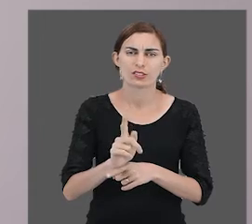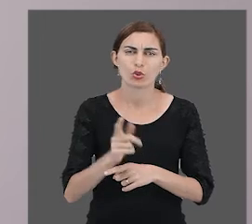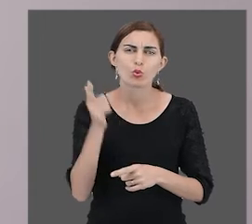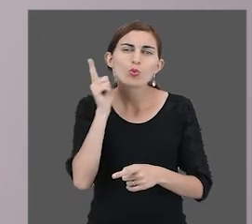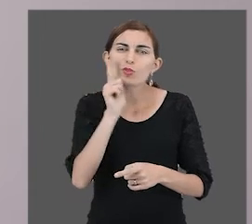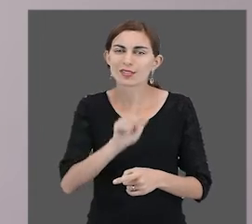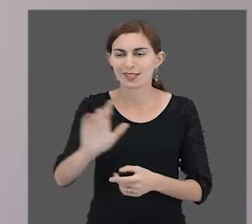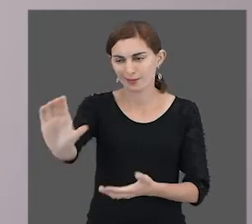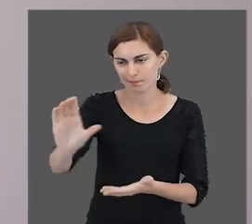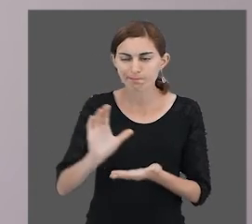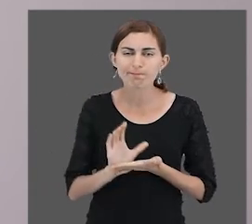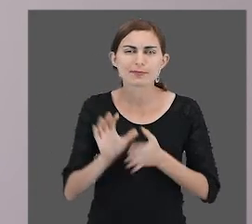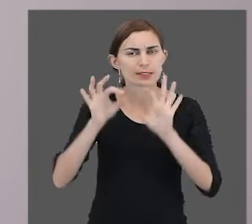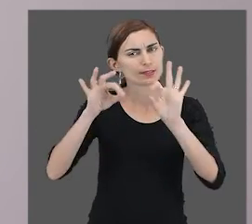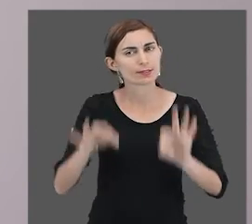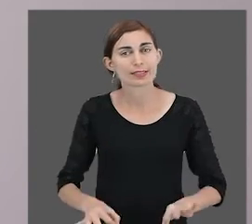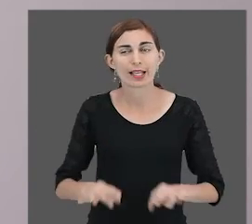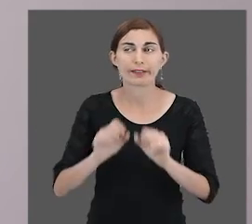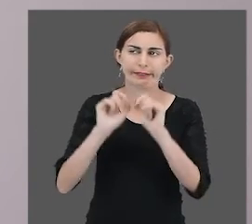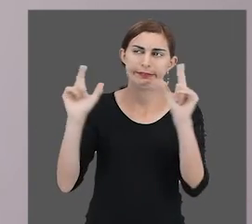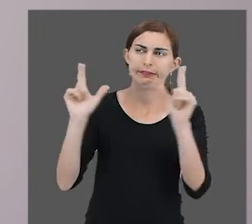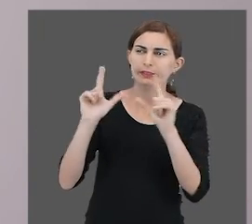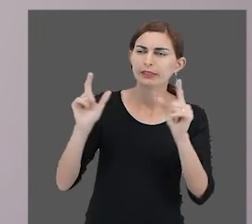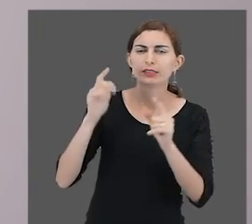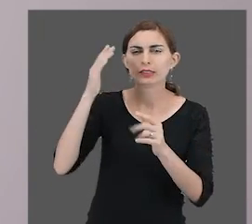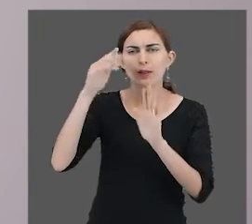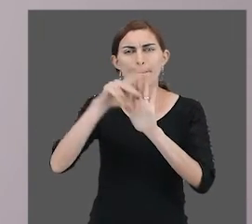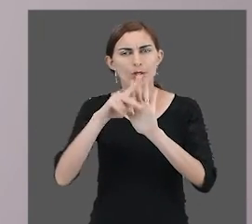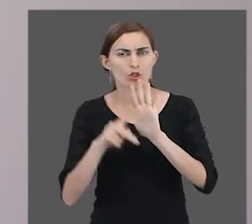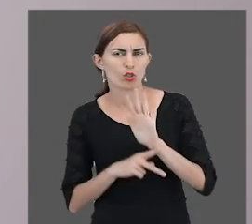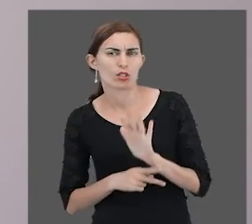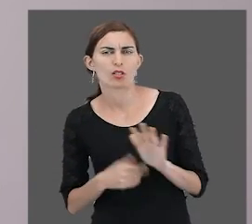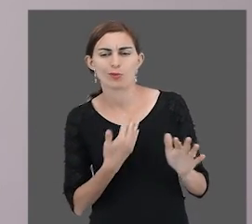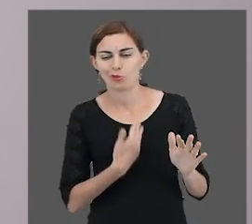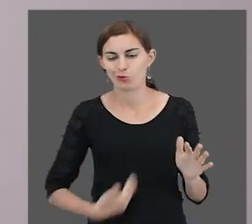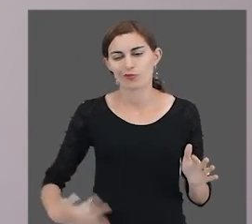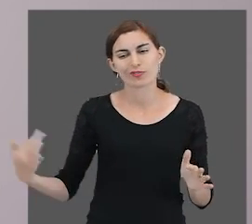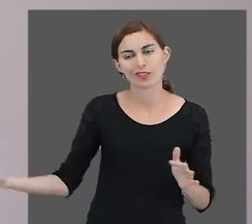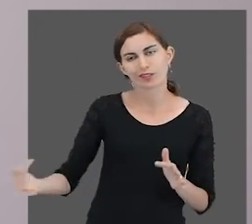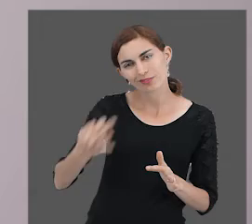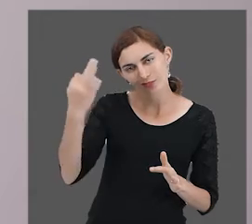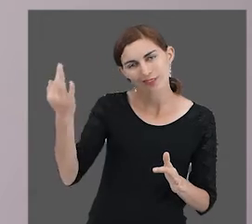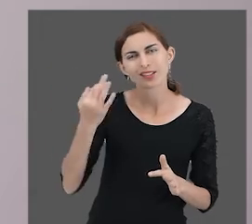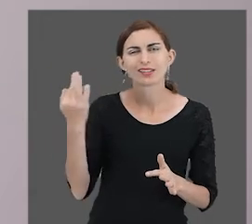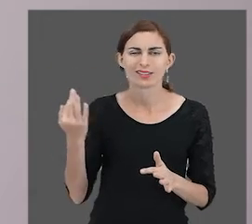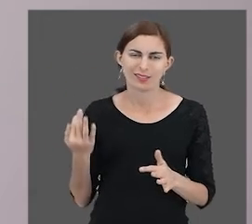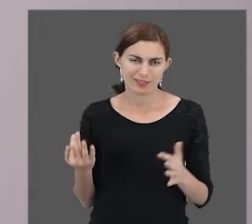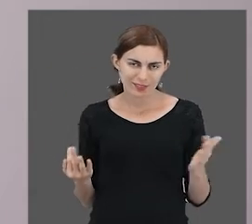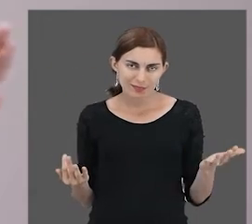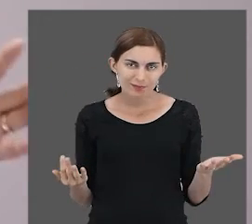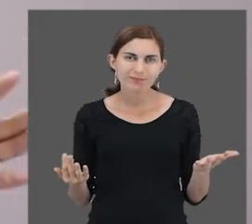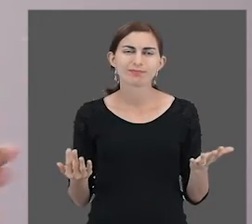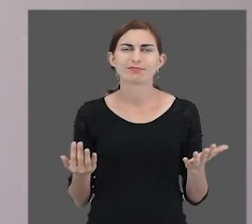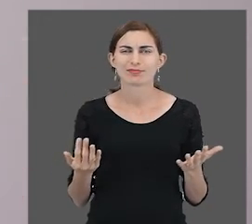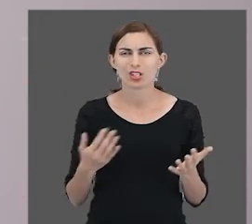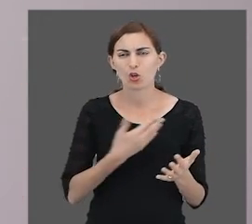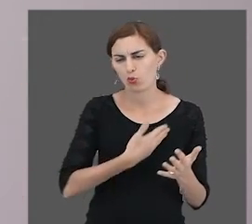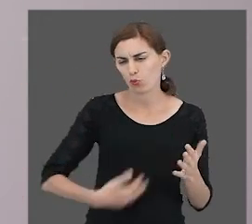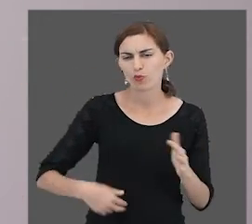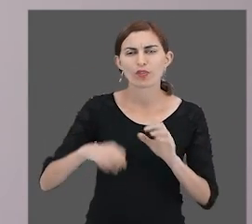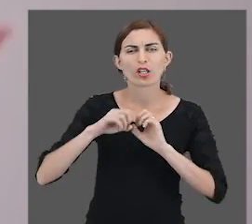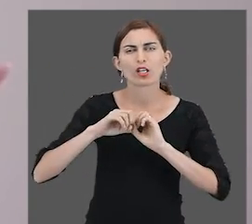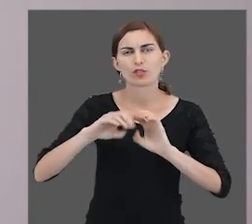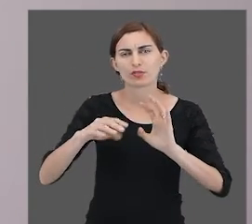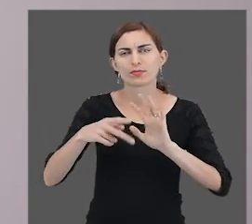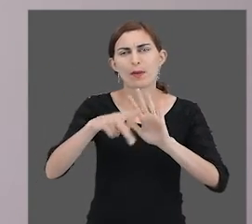consegue captar receita, ele consegue se antenar nas receitas, nos programas que o governo federal lançam, o governo federal lançou um